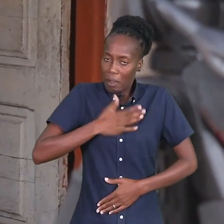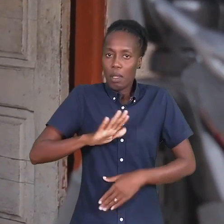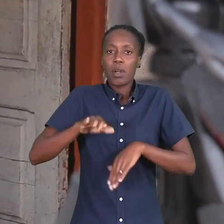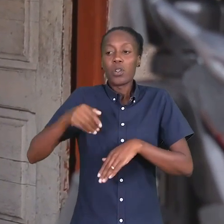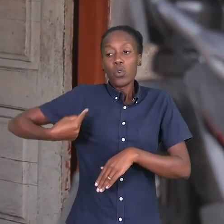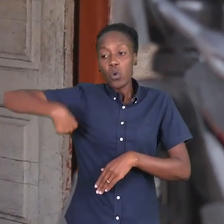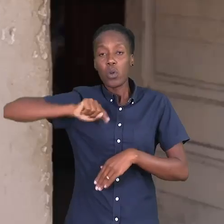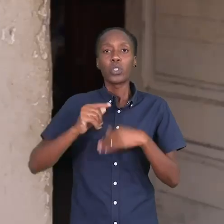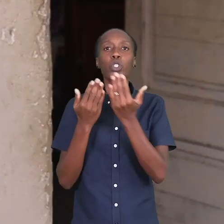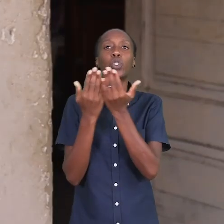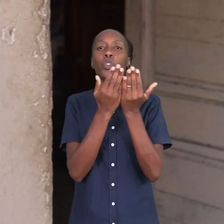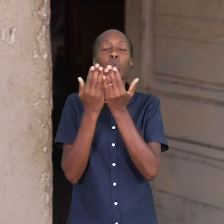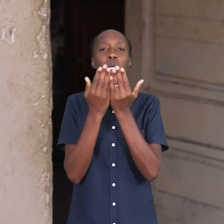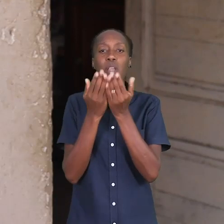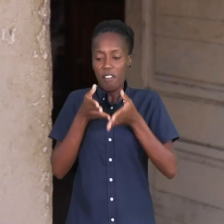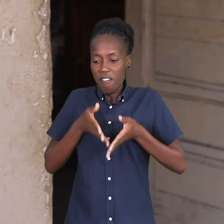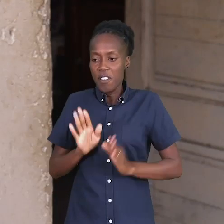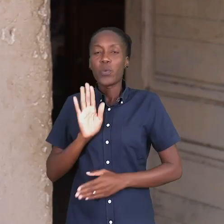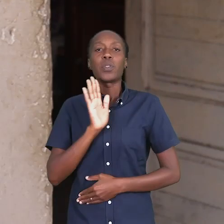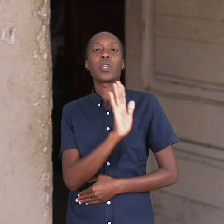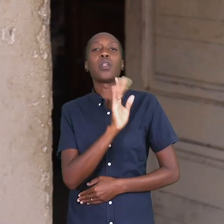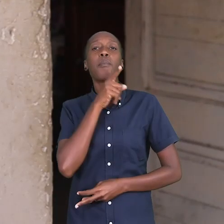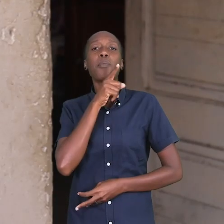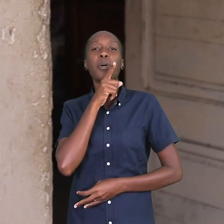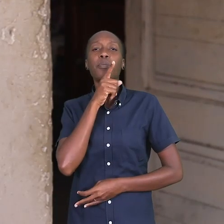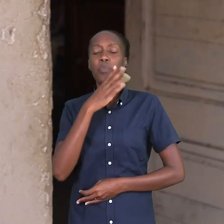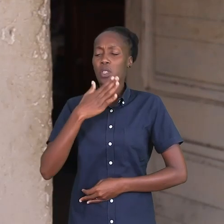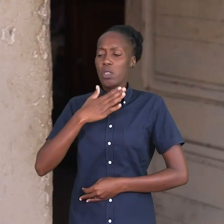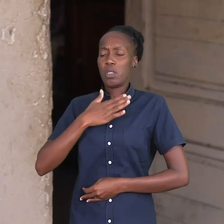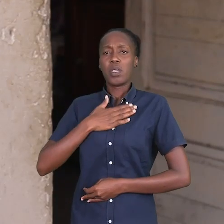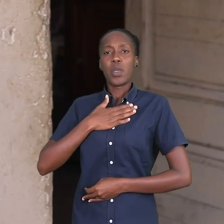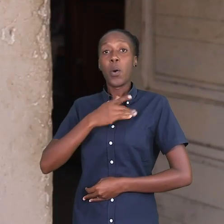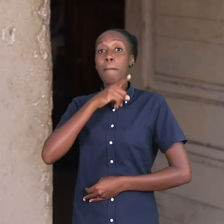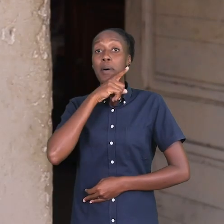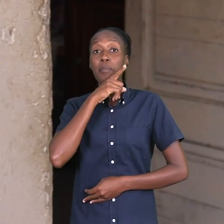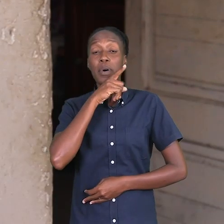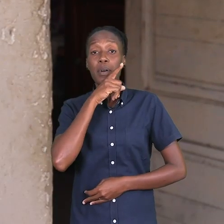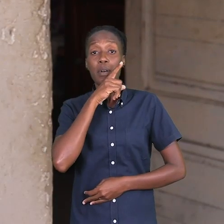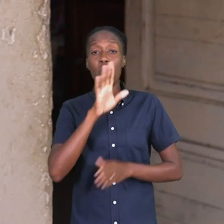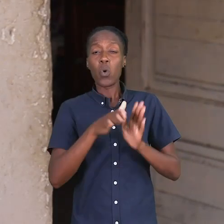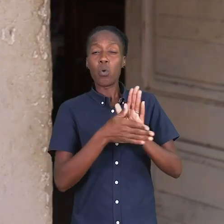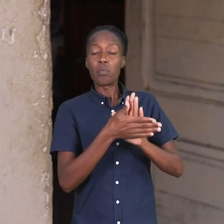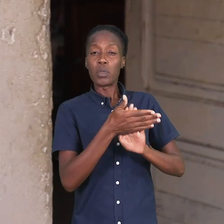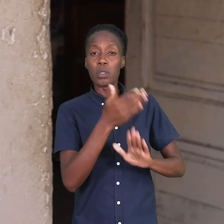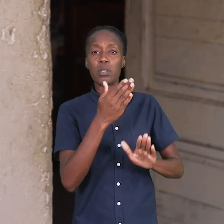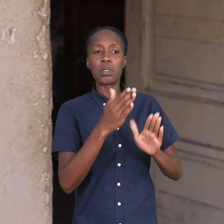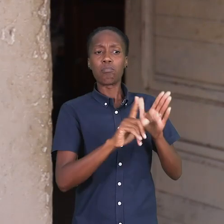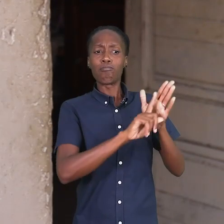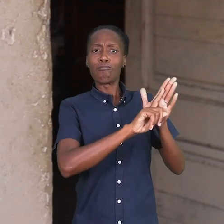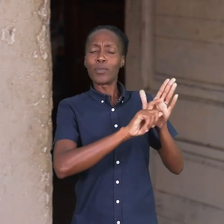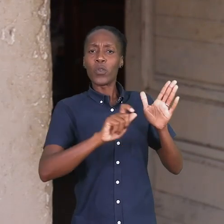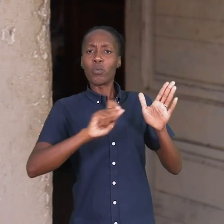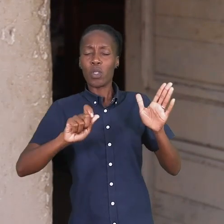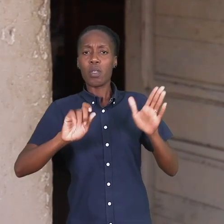filhos formados, queria ver os filhos à escola. Então, foi um incentivo dos meus pais. A mim,